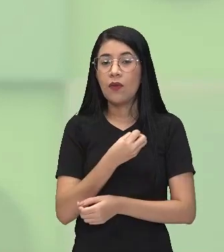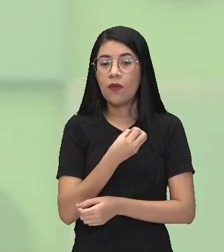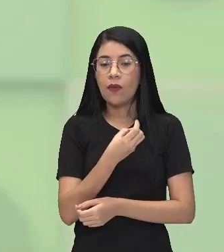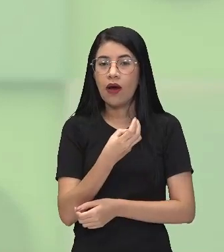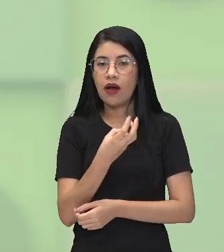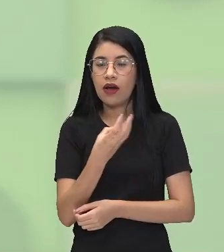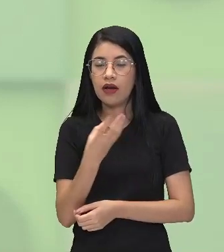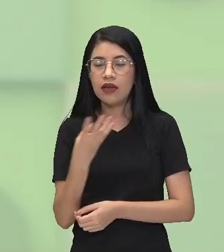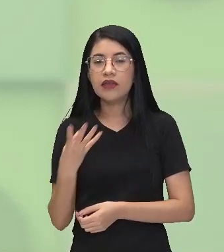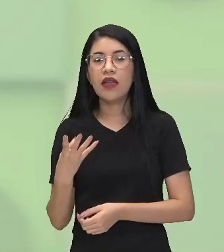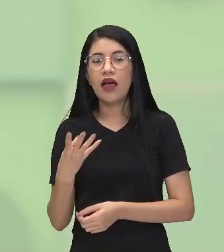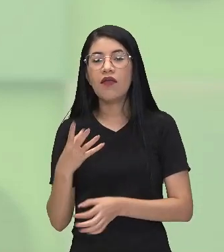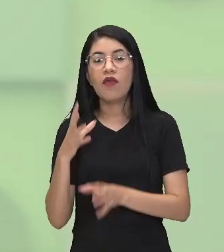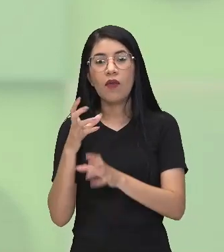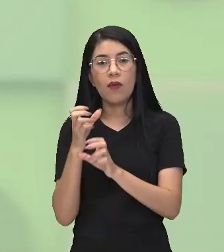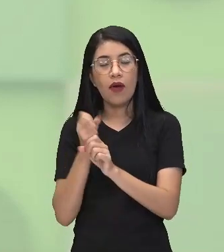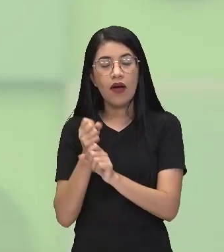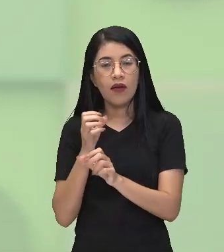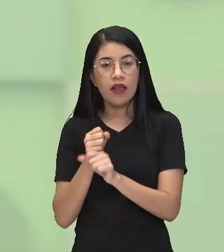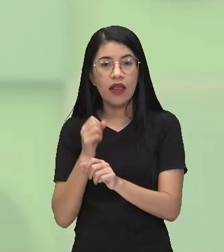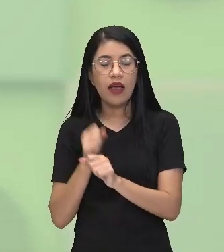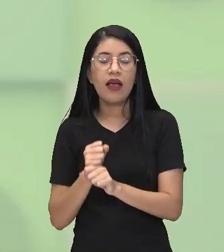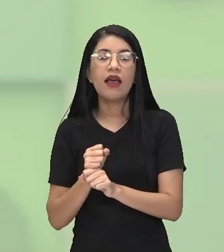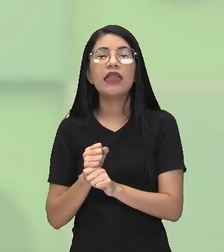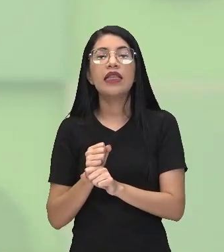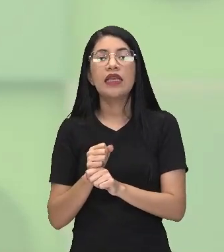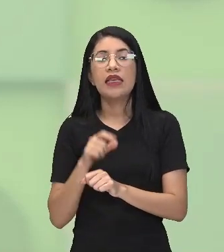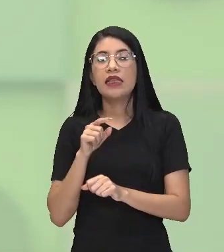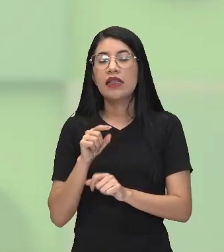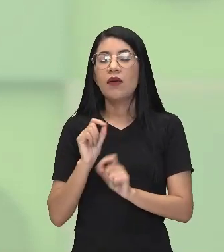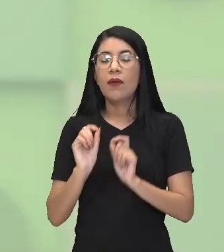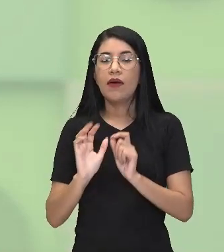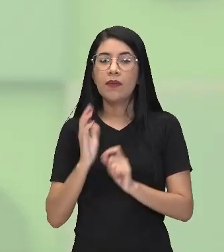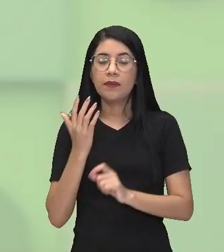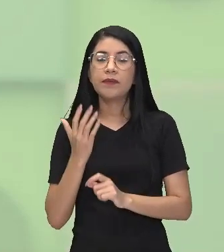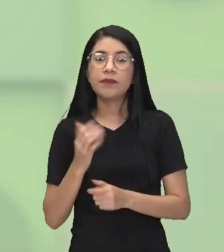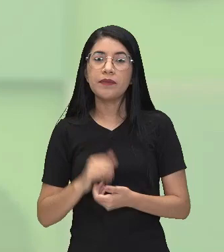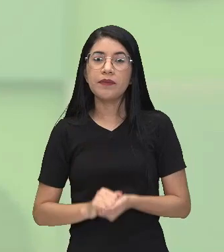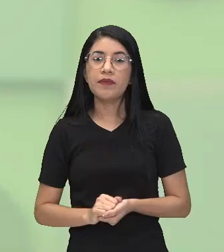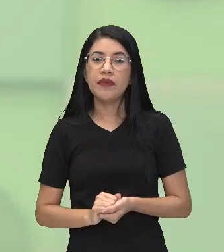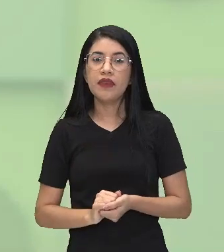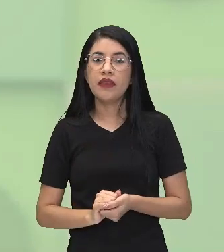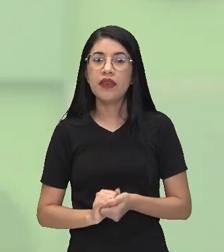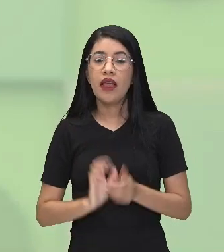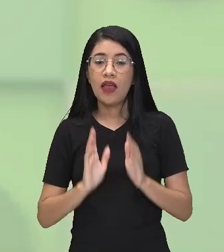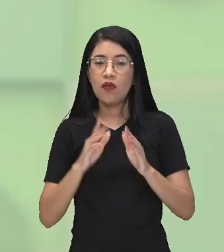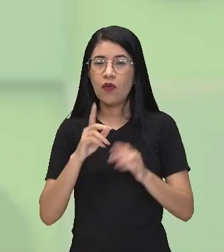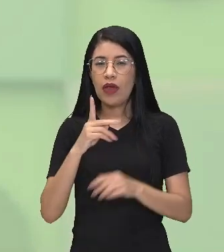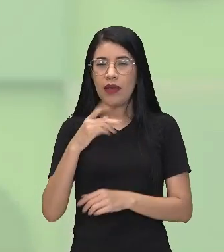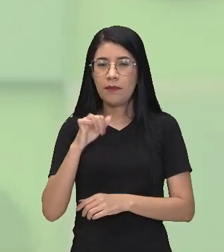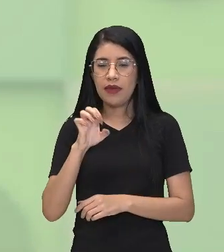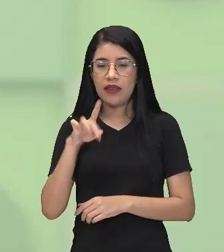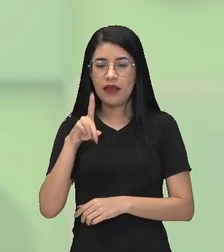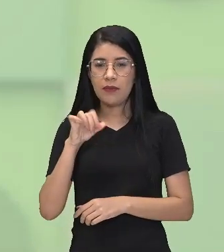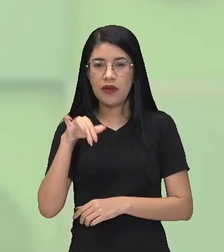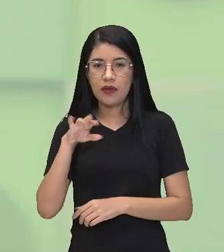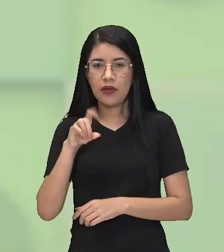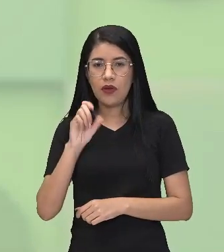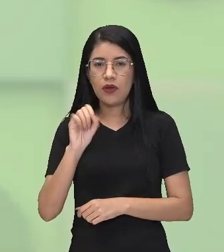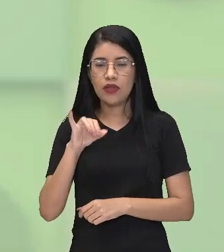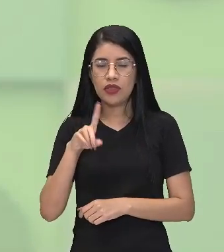feitos cálculos. E esses cálculos, são cálculos epidemiológicos, são cálculos que são